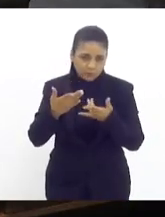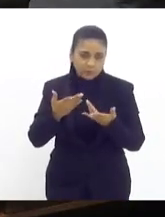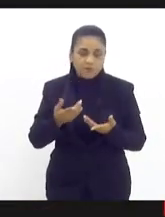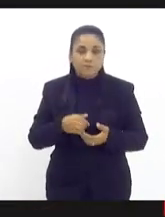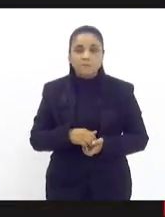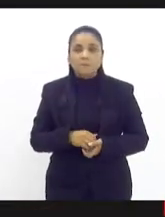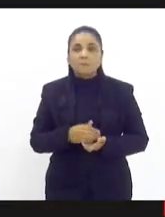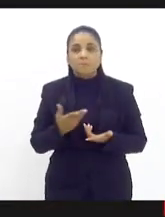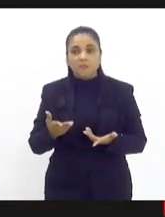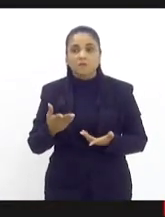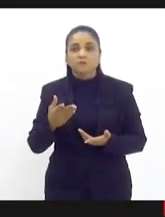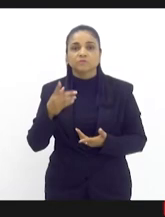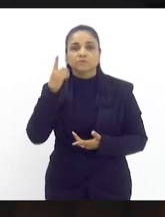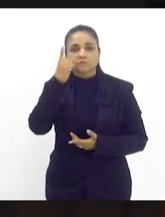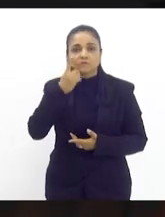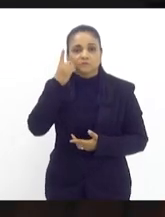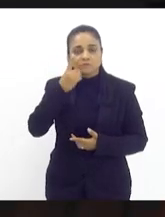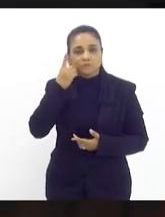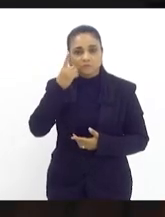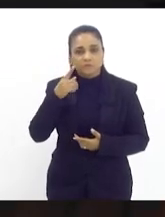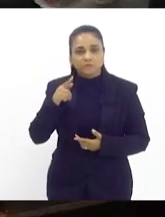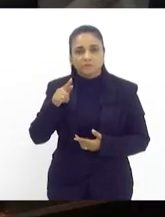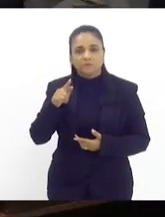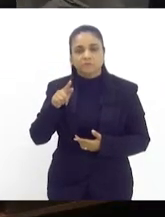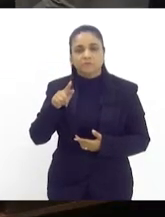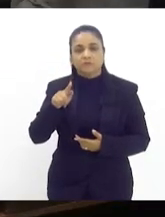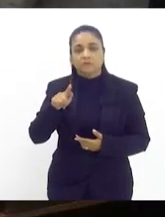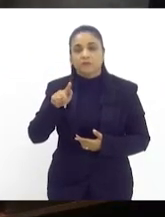deputado Librelon. Pois não, deputado, à vontade.